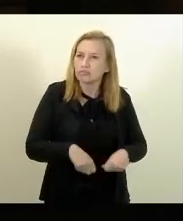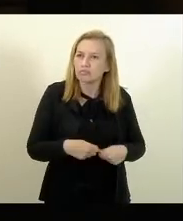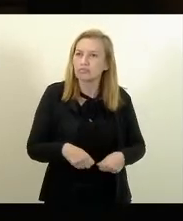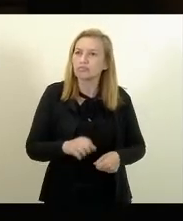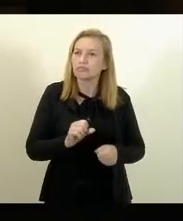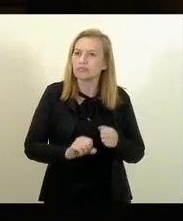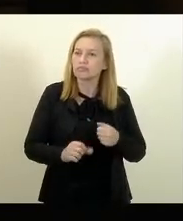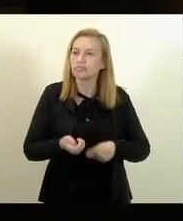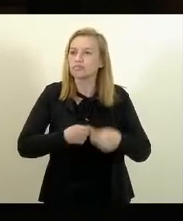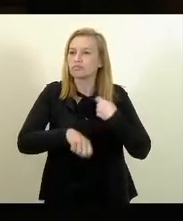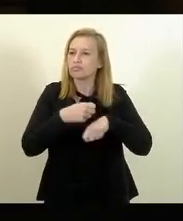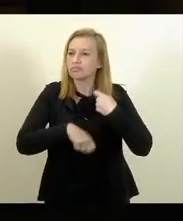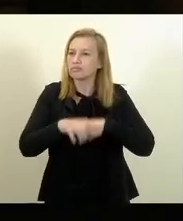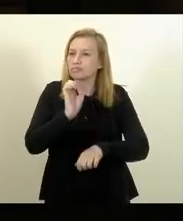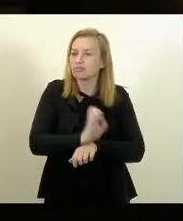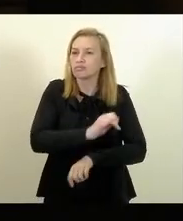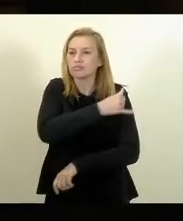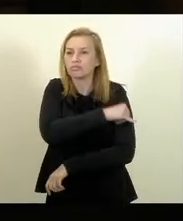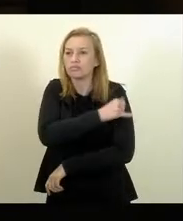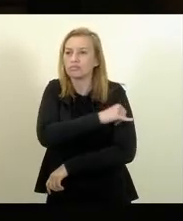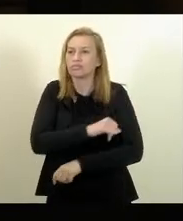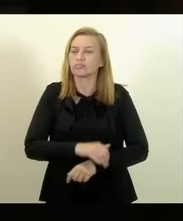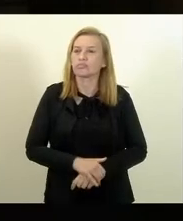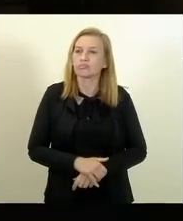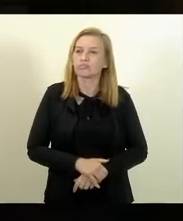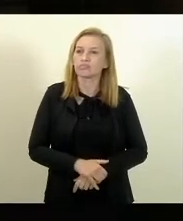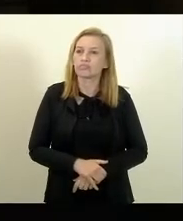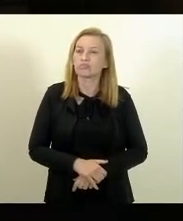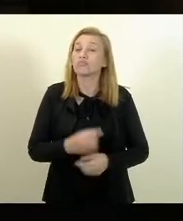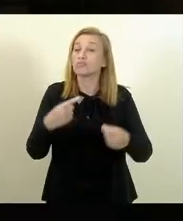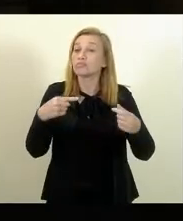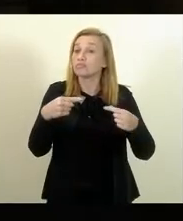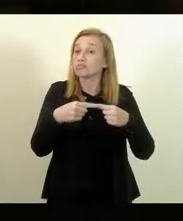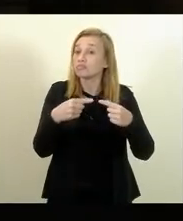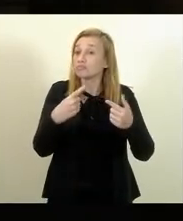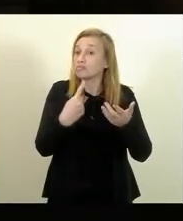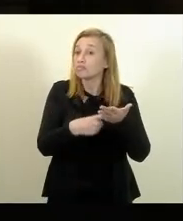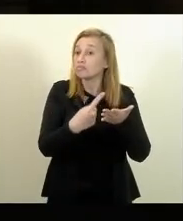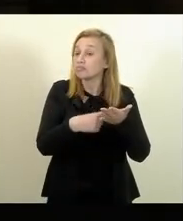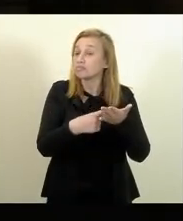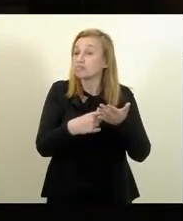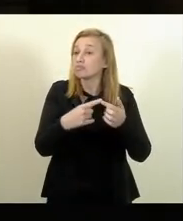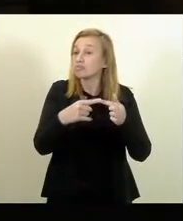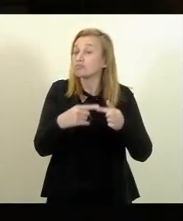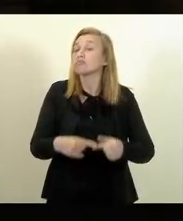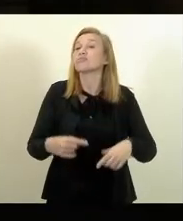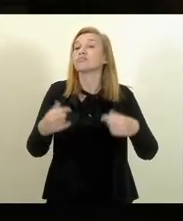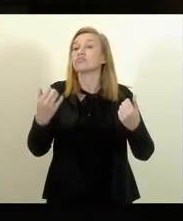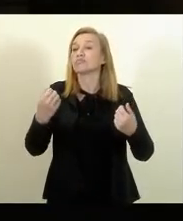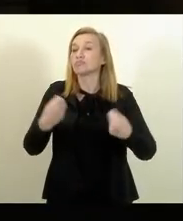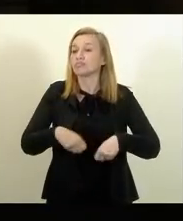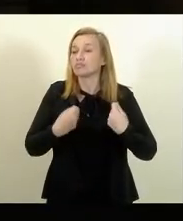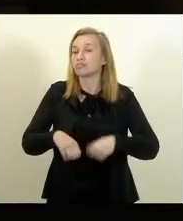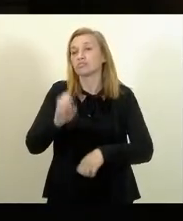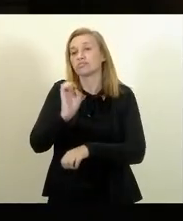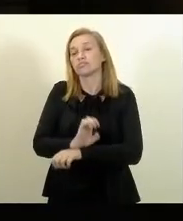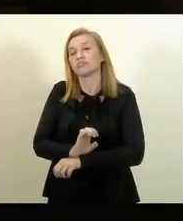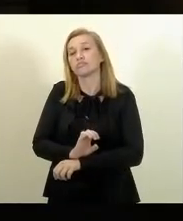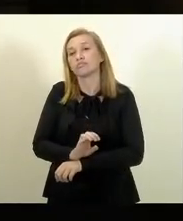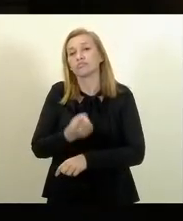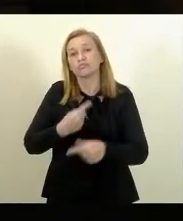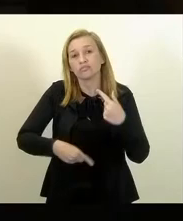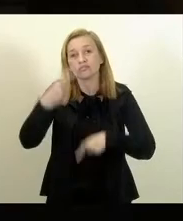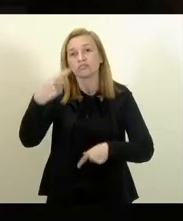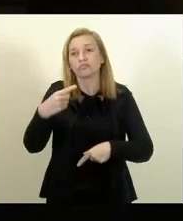a administração do estado do Rio de Janeiro de acordo com as necessidades deste estado para ele